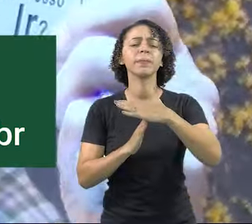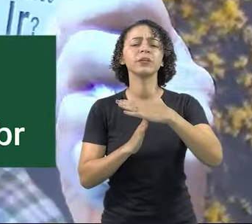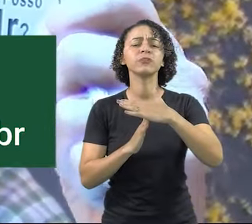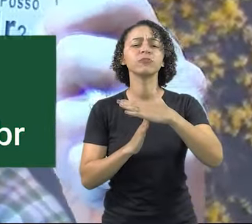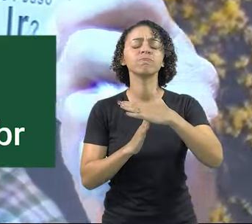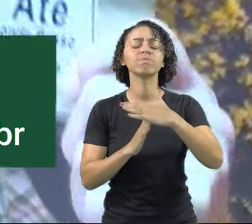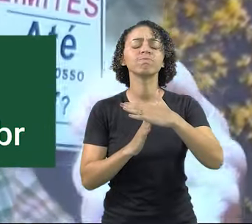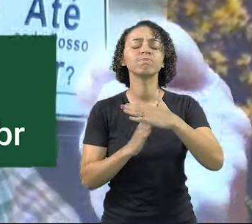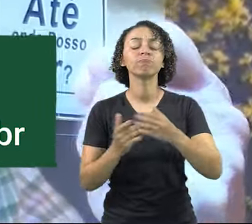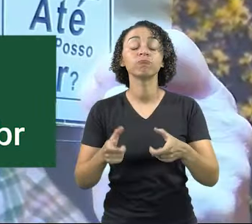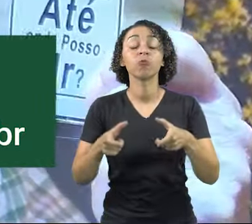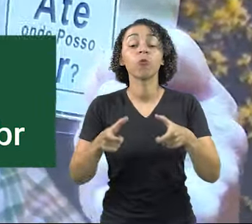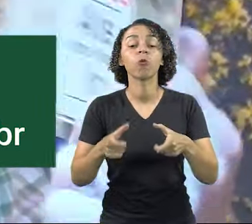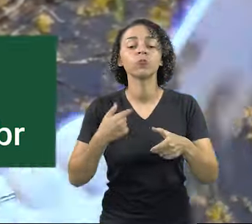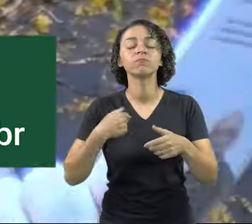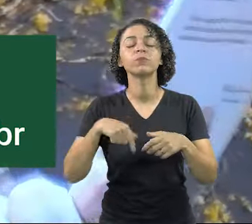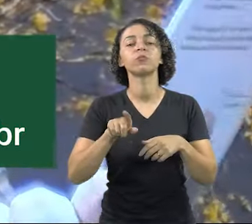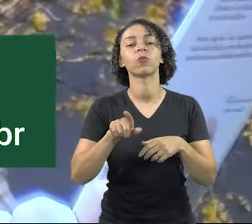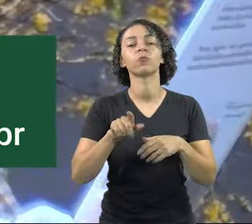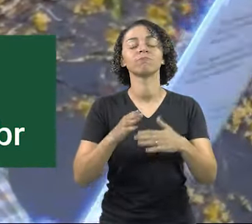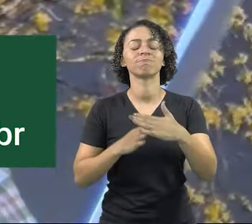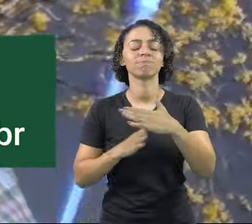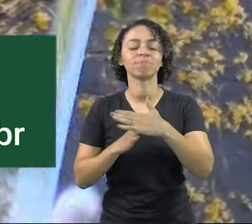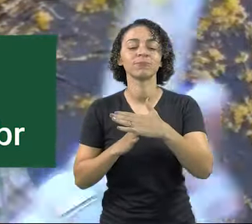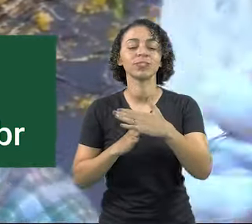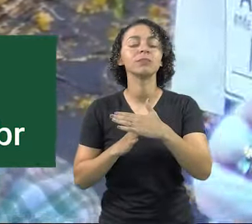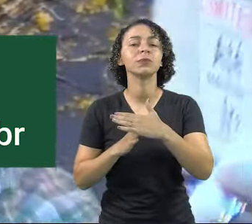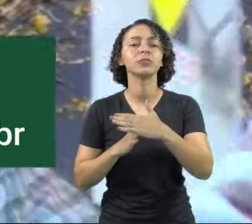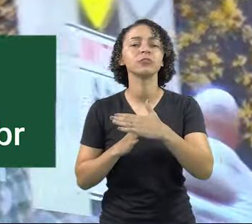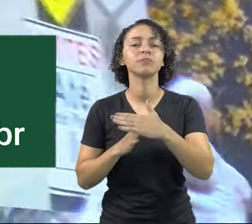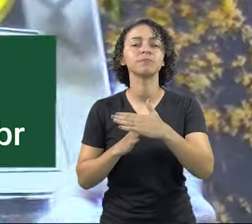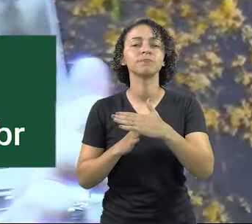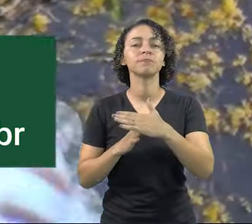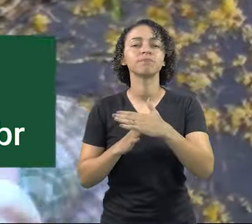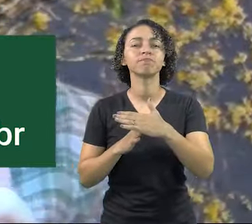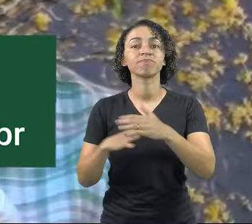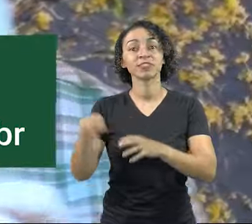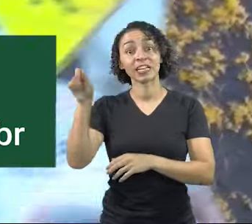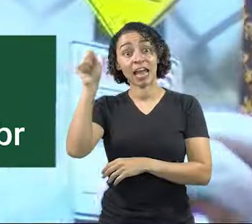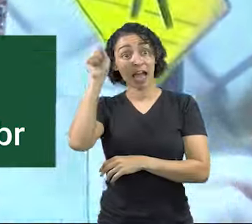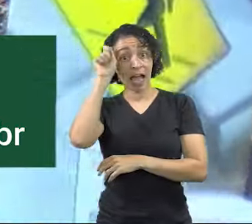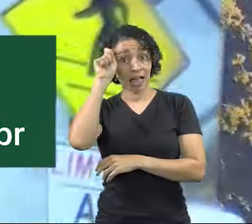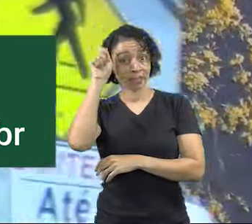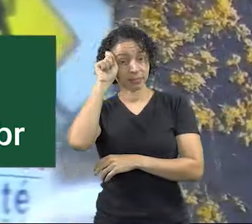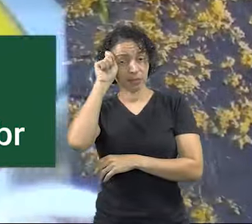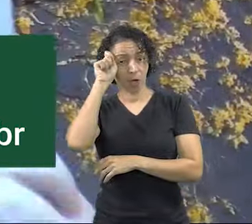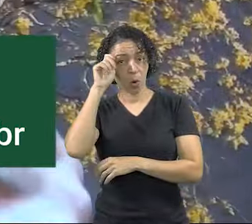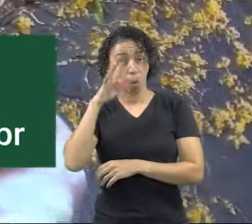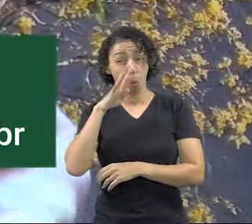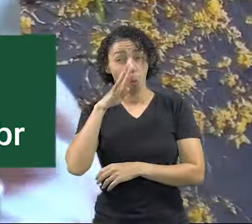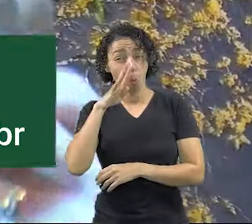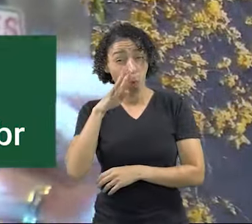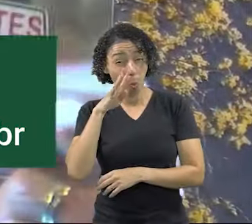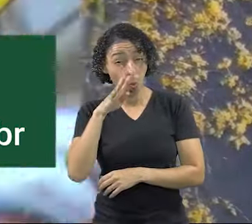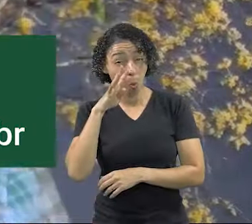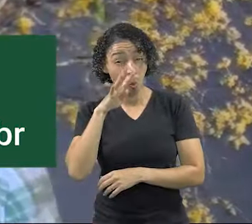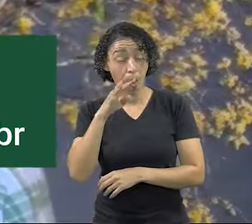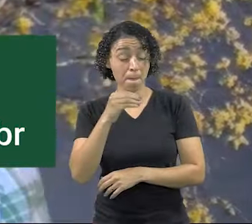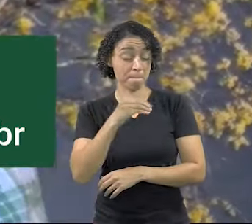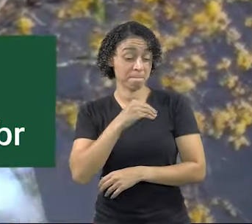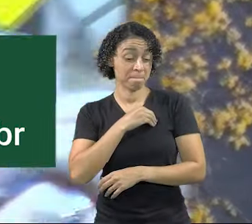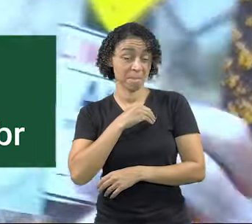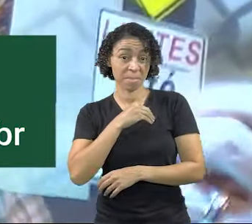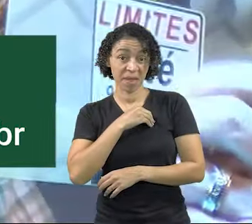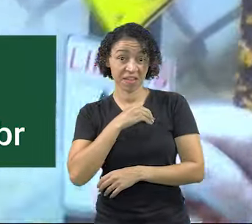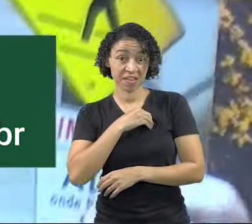limites até onde eu posso ir até onde eu posso caminhar sabe Adão ele ultrapassou os